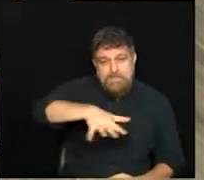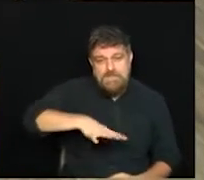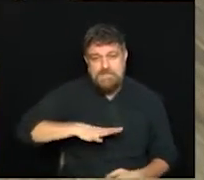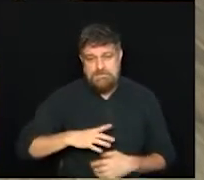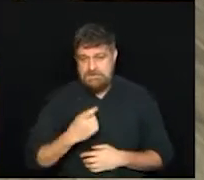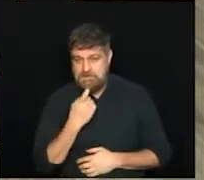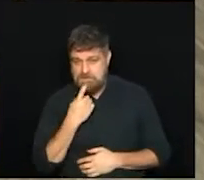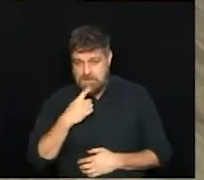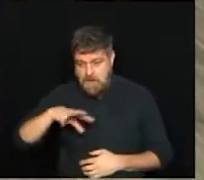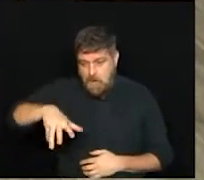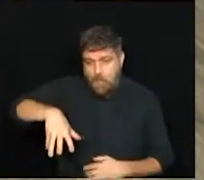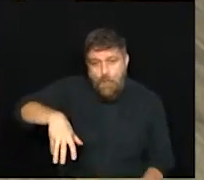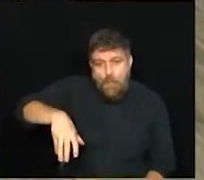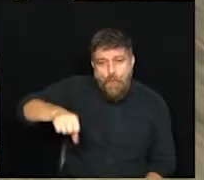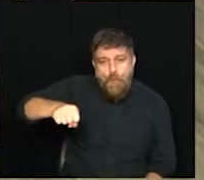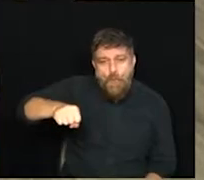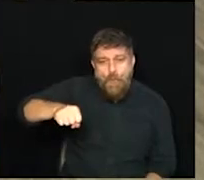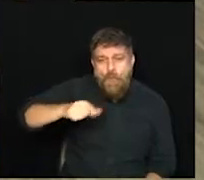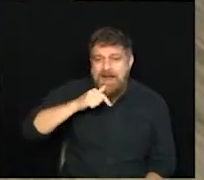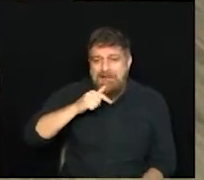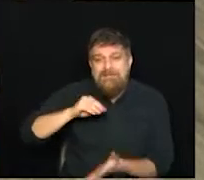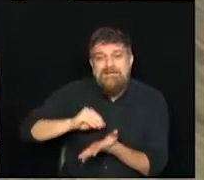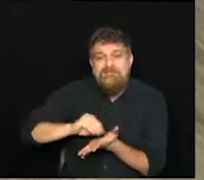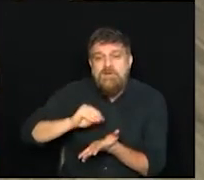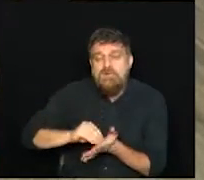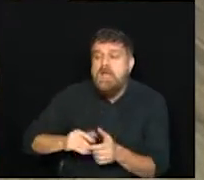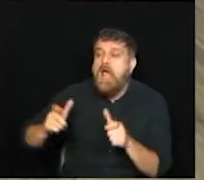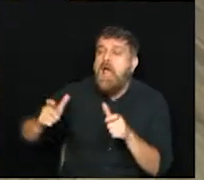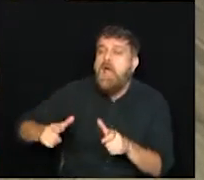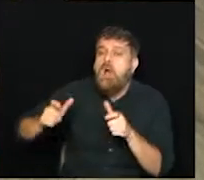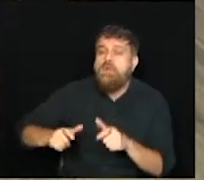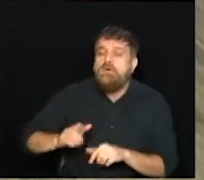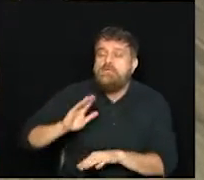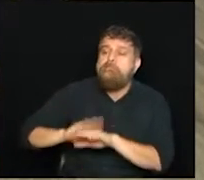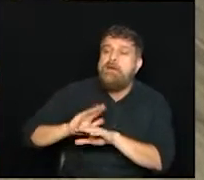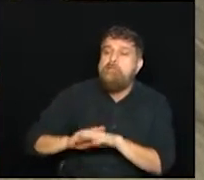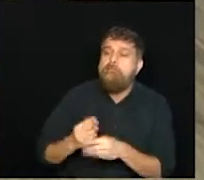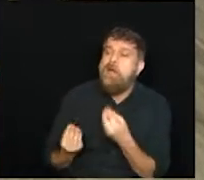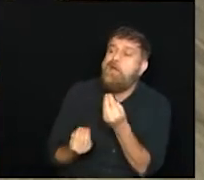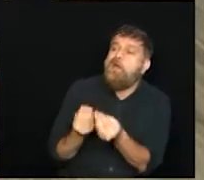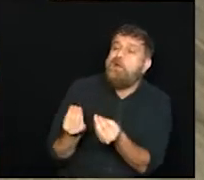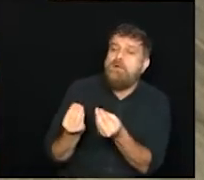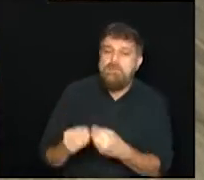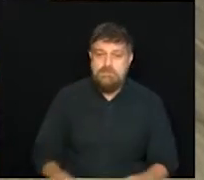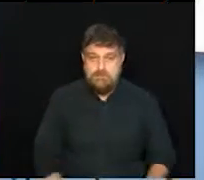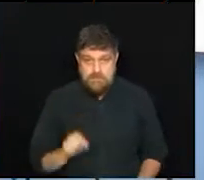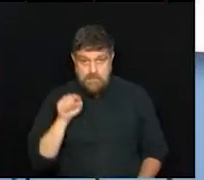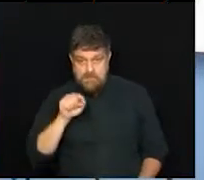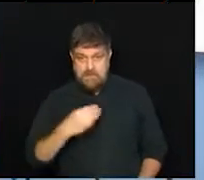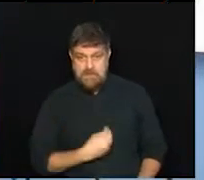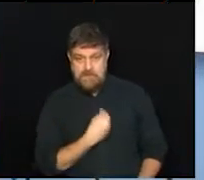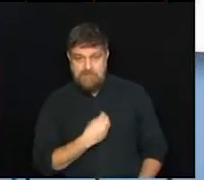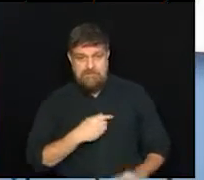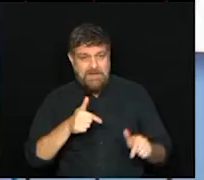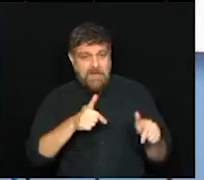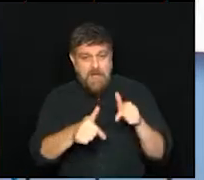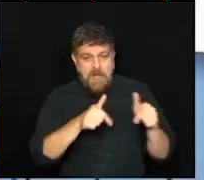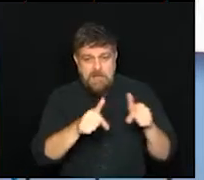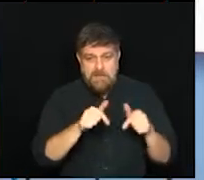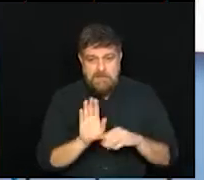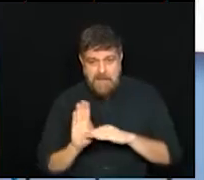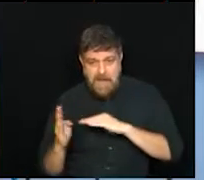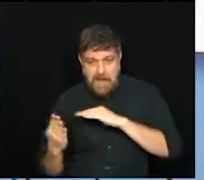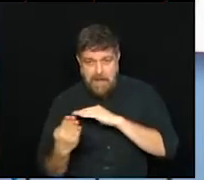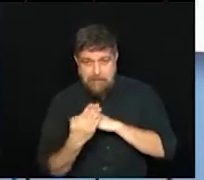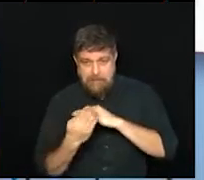de Campinas vai ficar sem água. Qual região? O que a pessoa precisa fazer, Mirna Abreu? Você que mora ou trabalha aí na região do